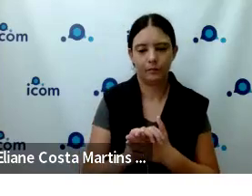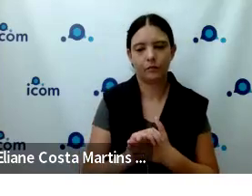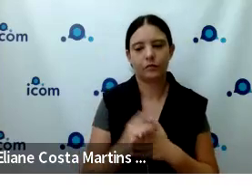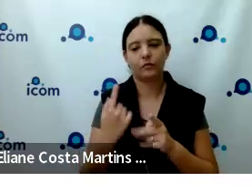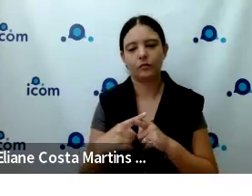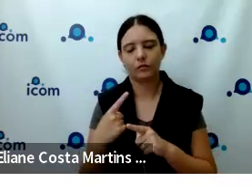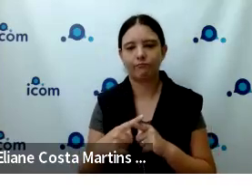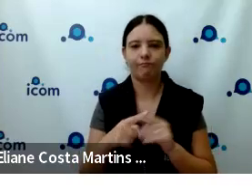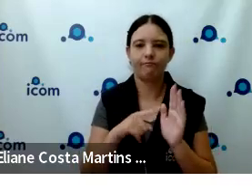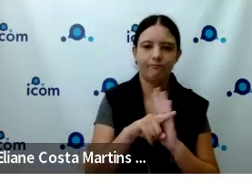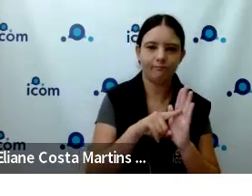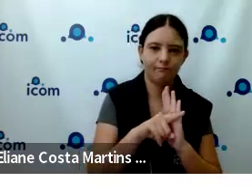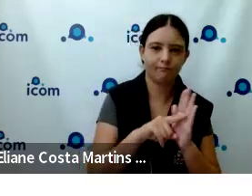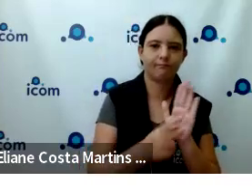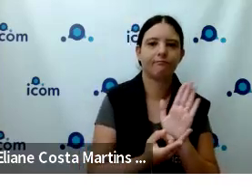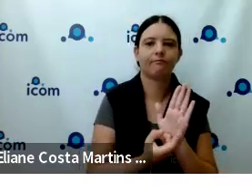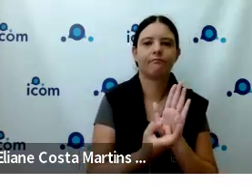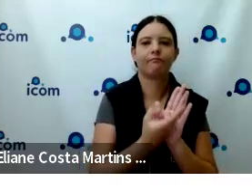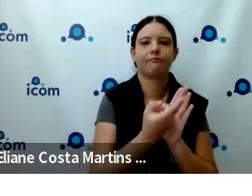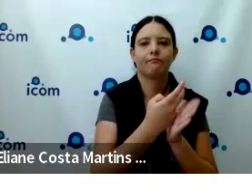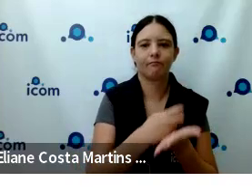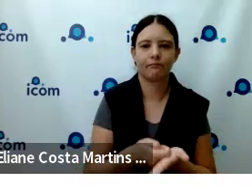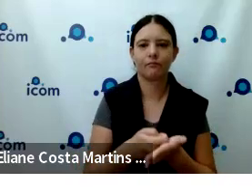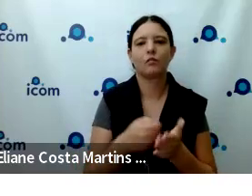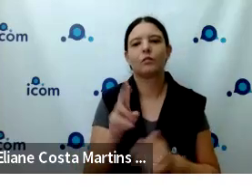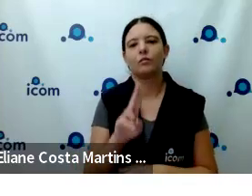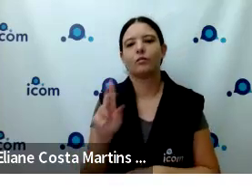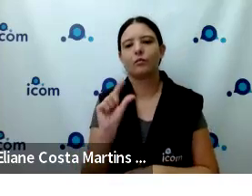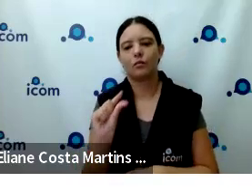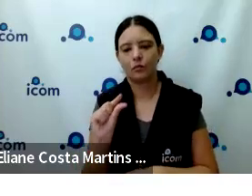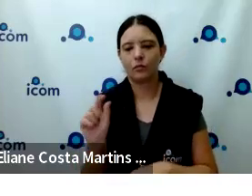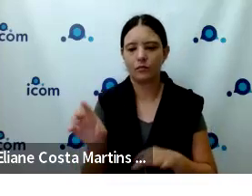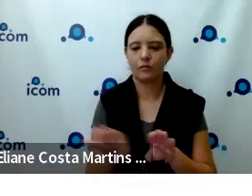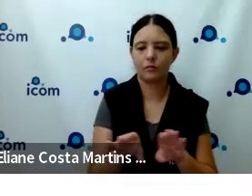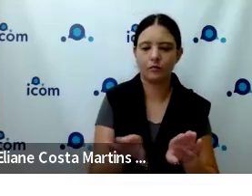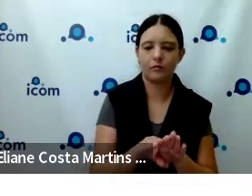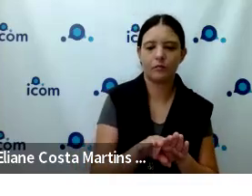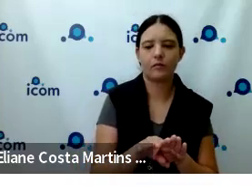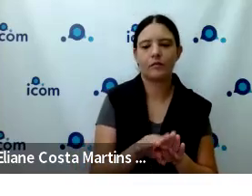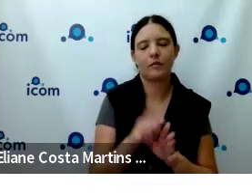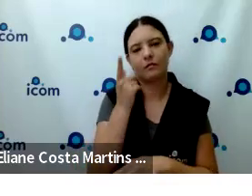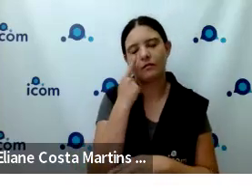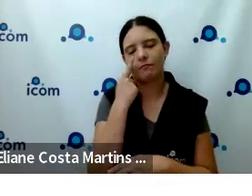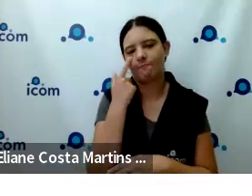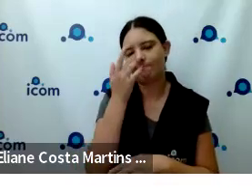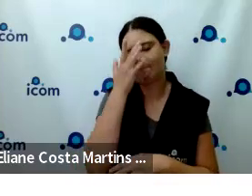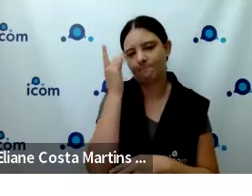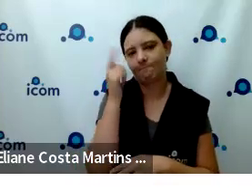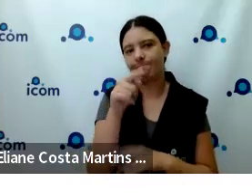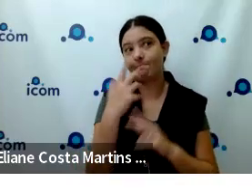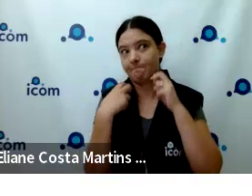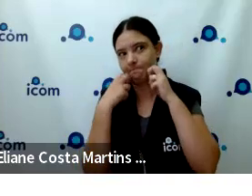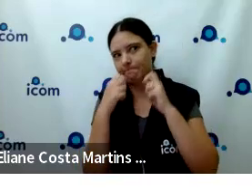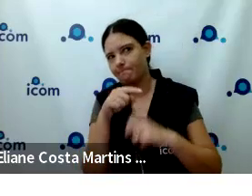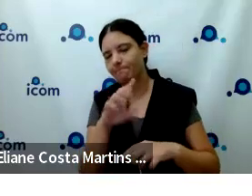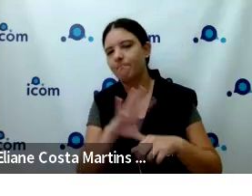da consulta tributária, que é muito pouco utilizada e é utilizada pelo fisco mais como uma forma de constranger o contribuinte do que de efetivamente